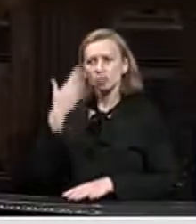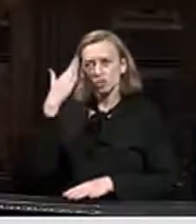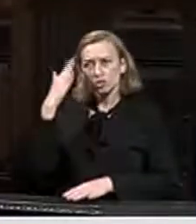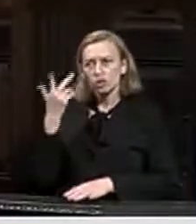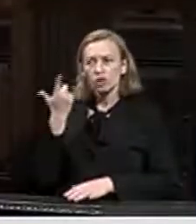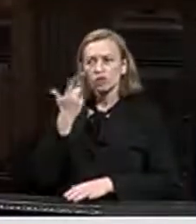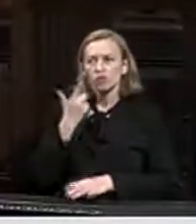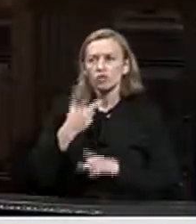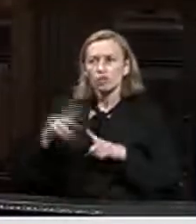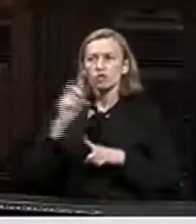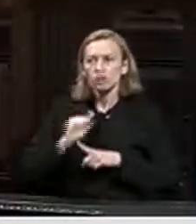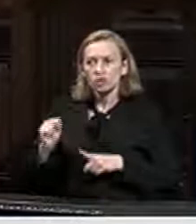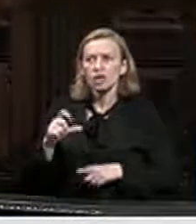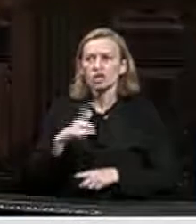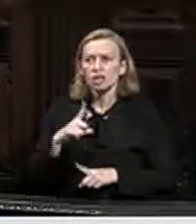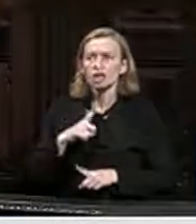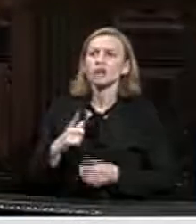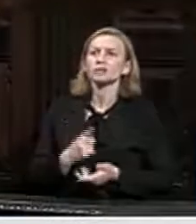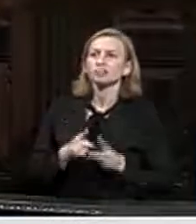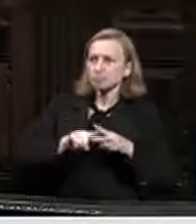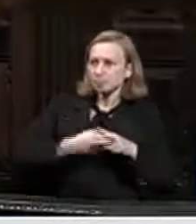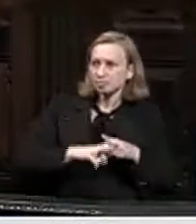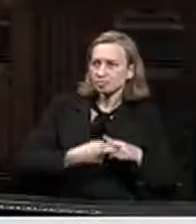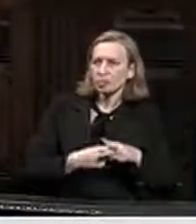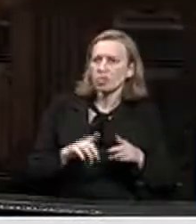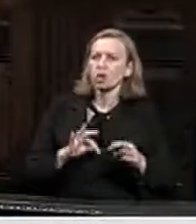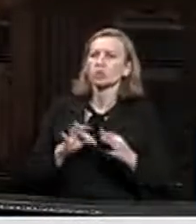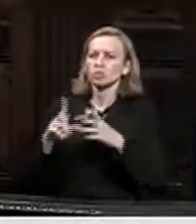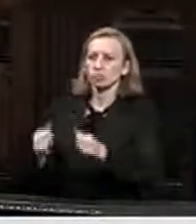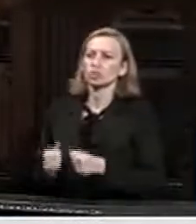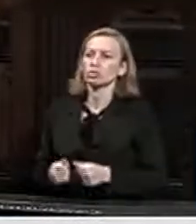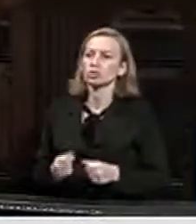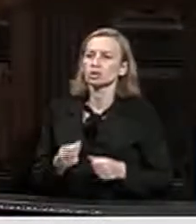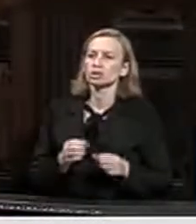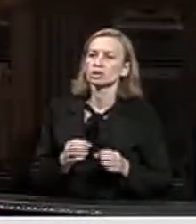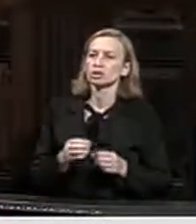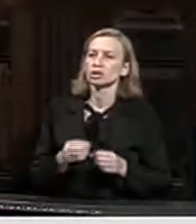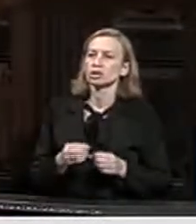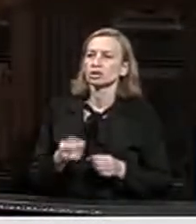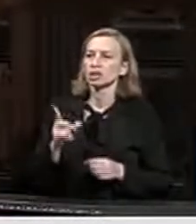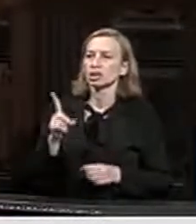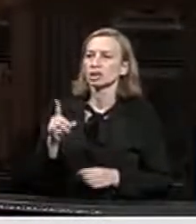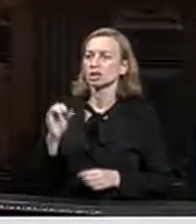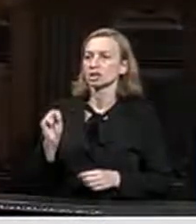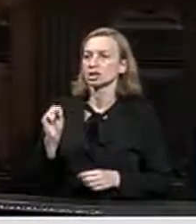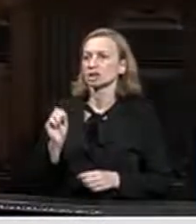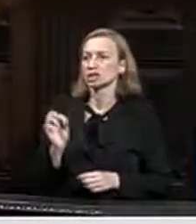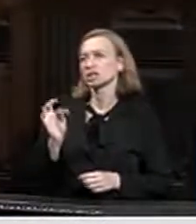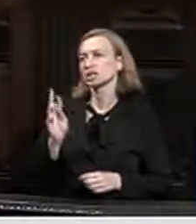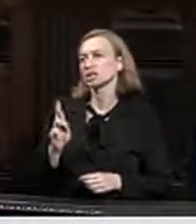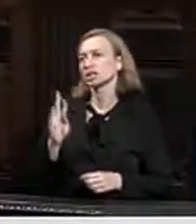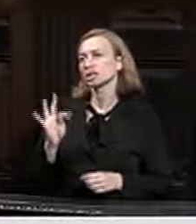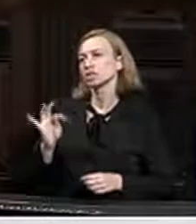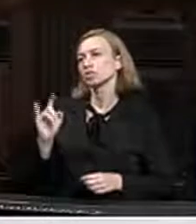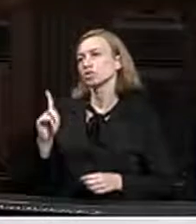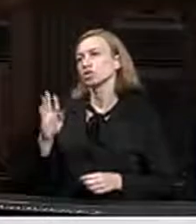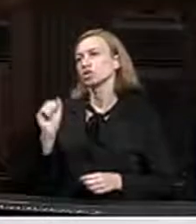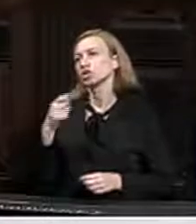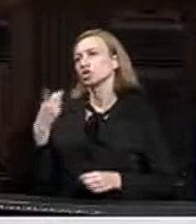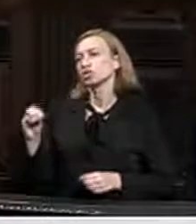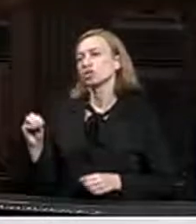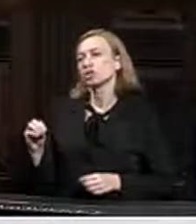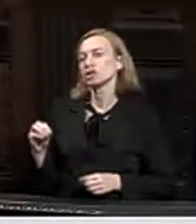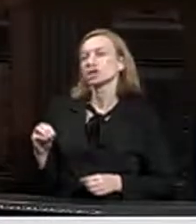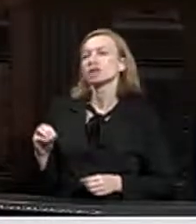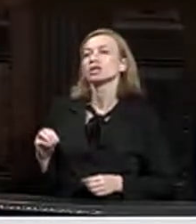colaboração, a compreensão e a correção dos distribuidores de combustível do nosso Estado, e estaremos vigilantes e voltaremos a essa